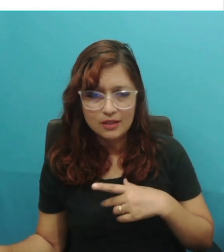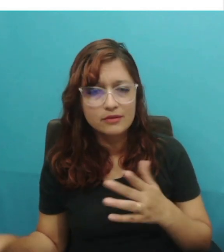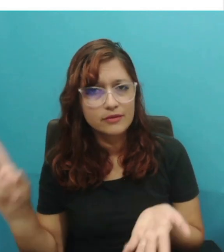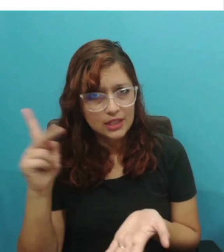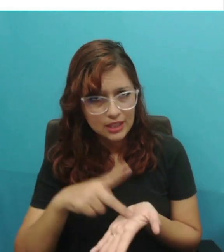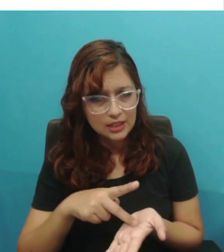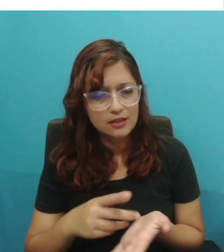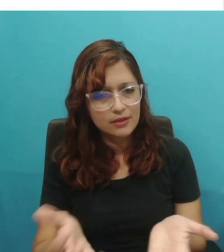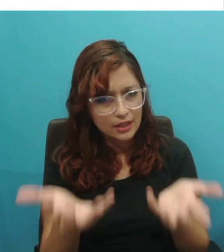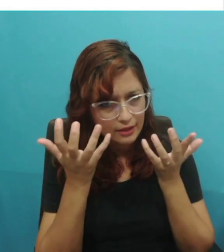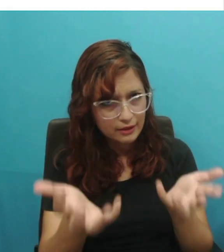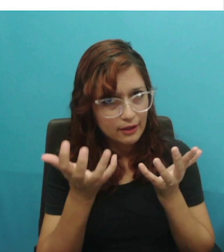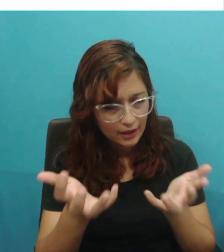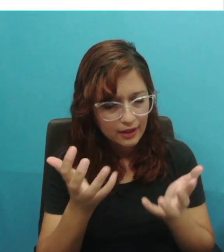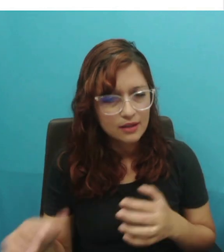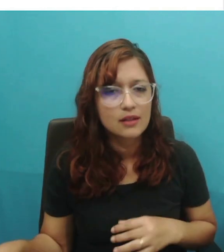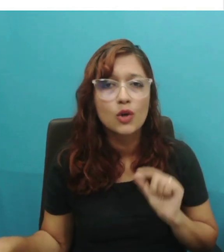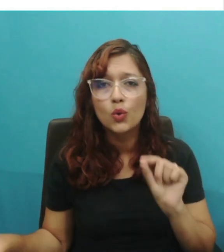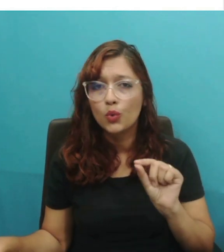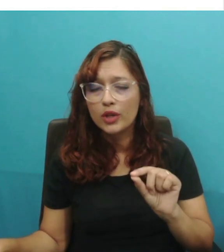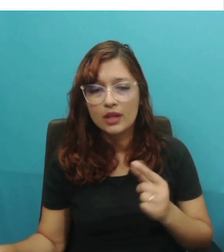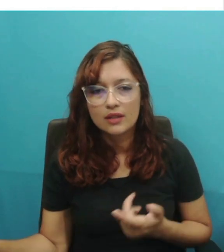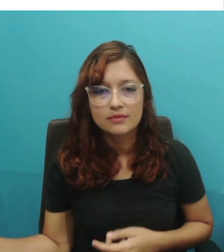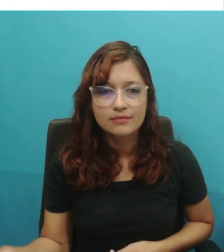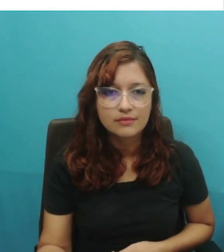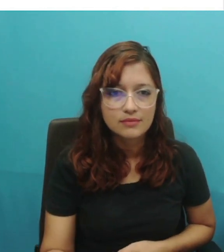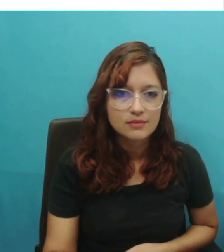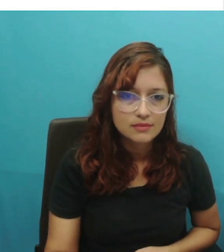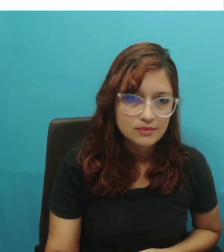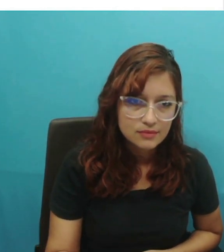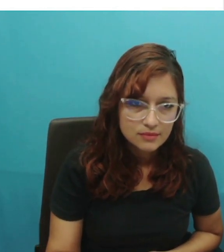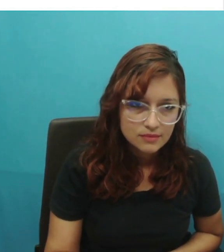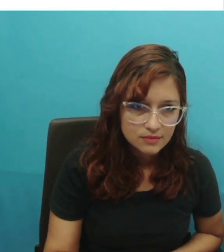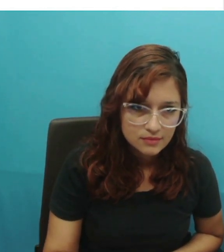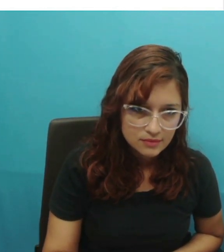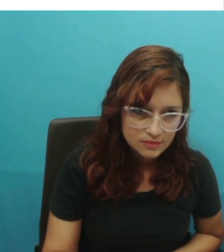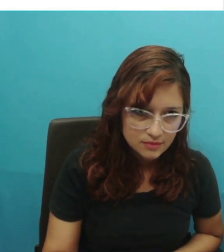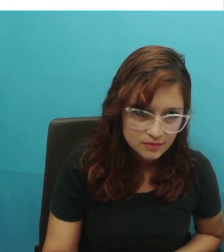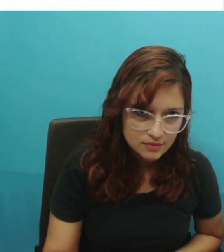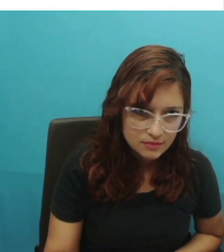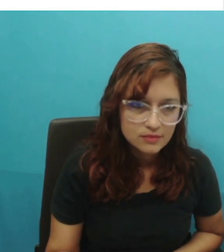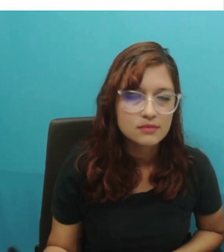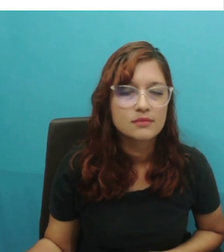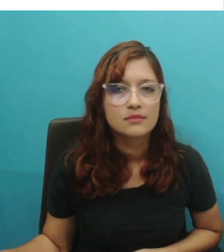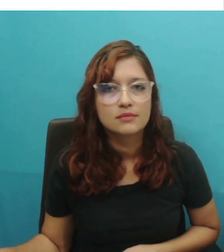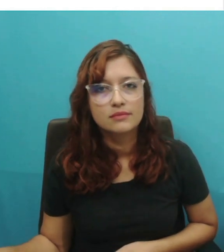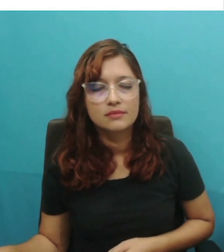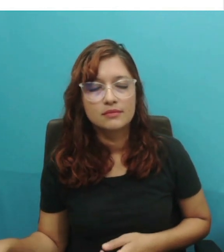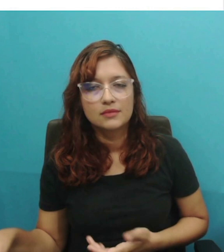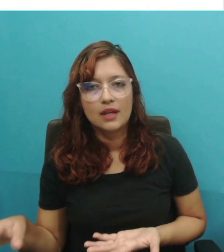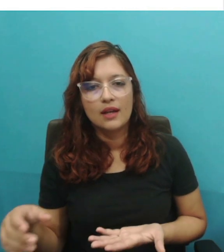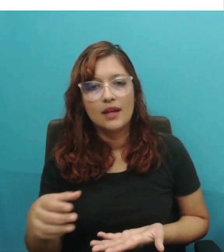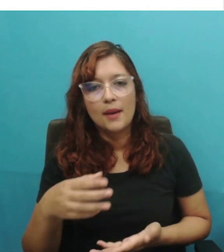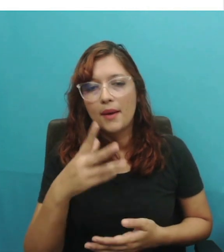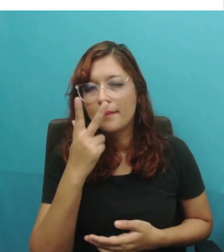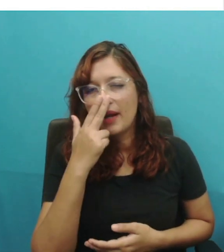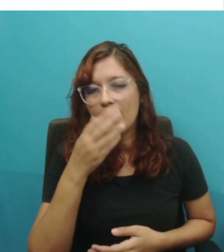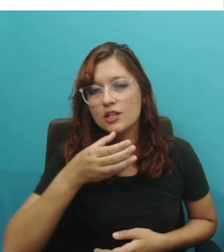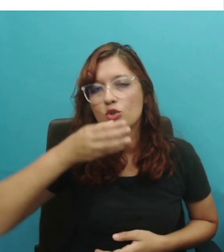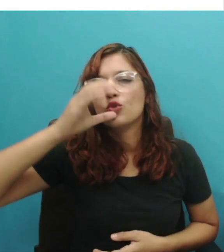Então, ele quer, tem o sentido verdadeiro de querer. E o que é que ele quer?